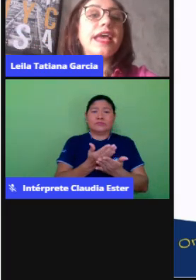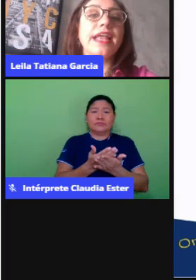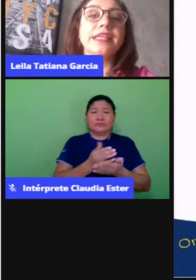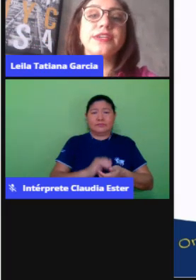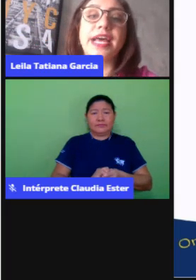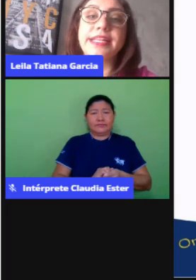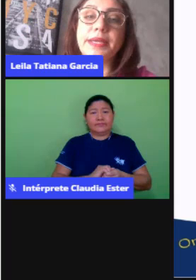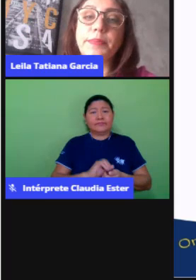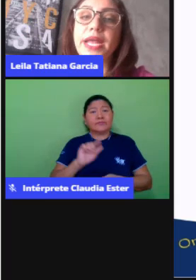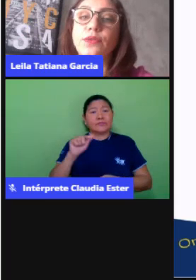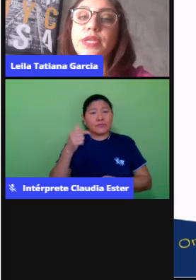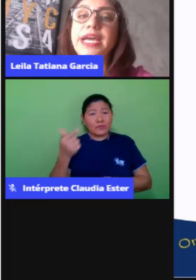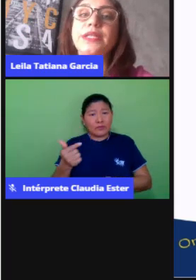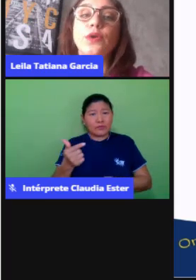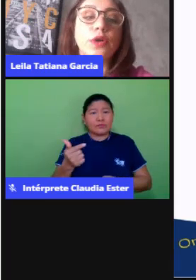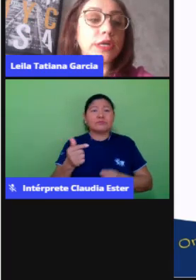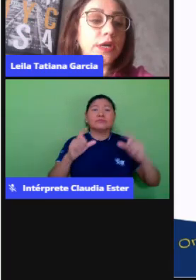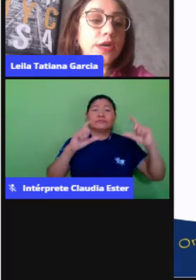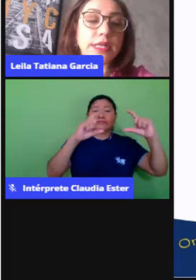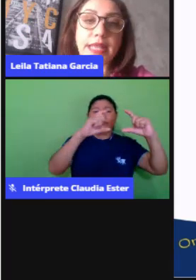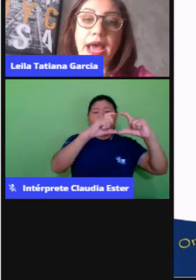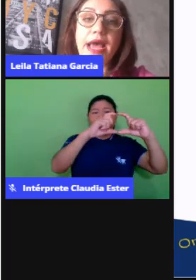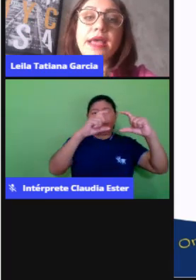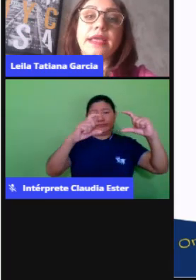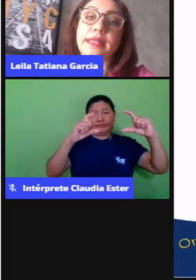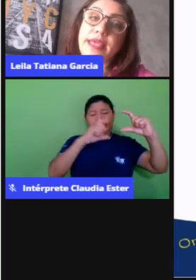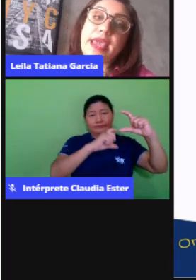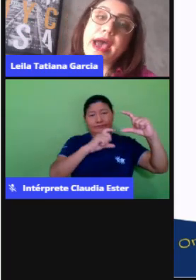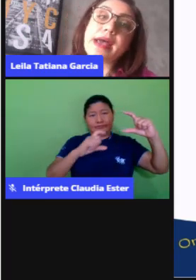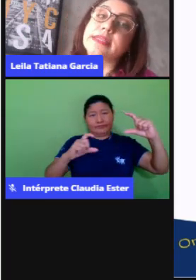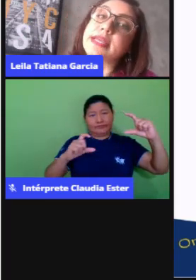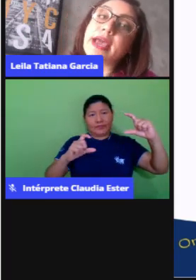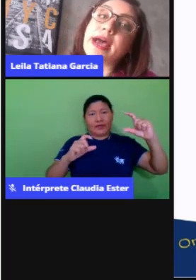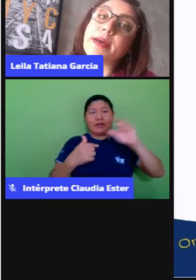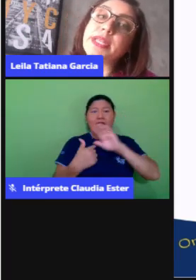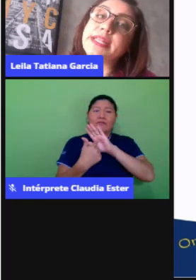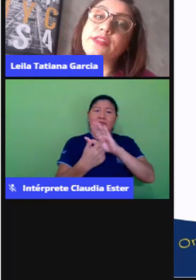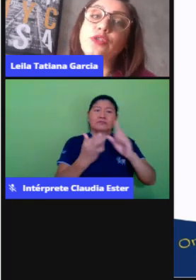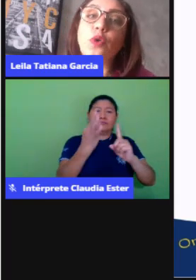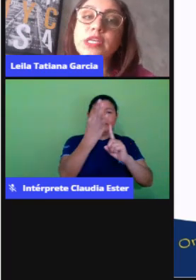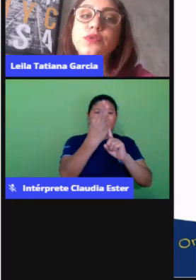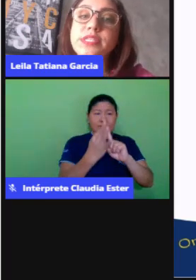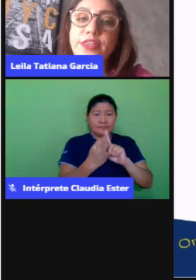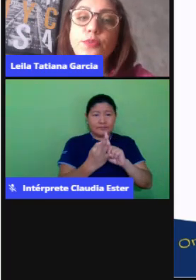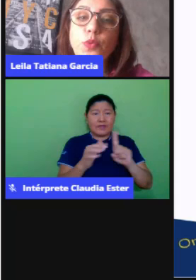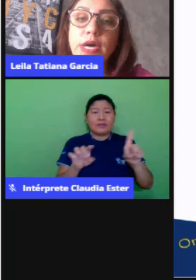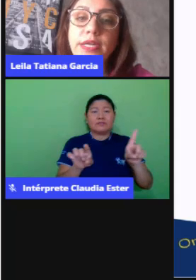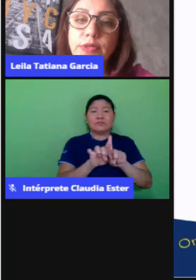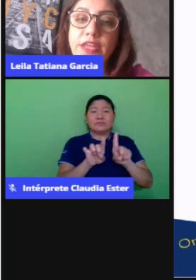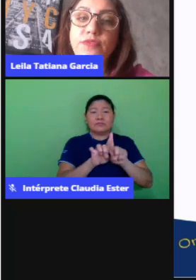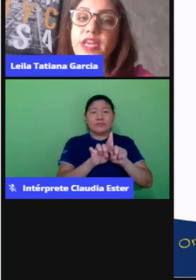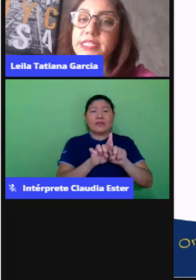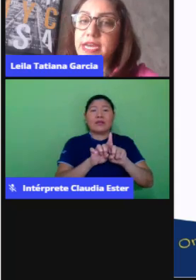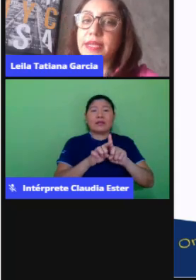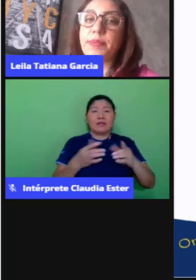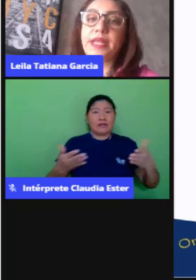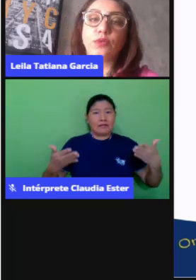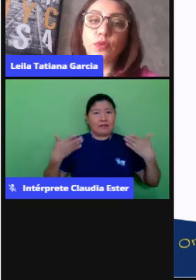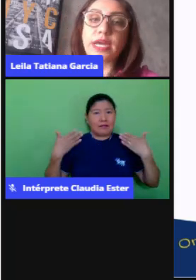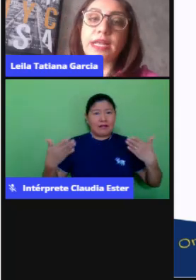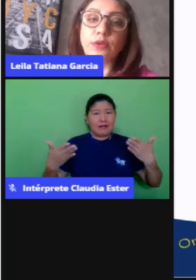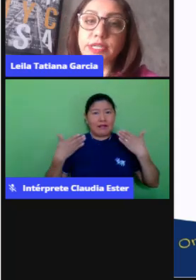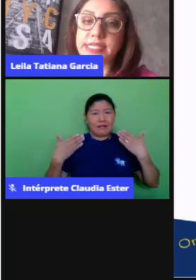uma tirinha relacionada à temperatura e calor, tá? Que é a habilidade 2 do 7º ano, que é